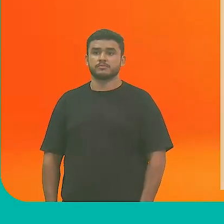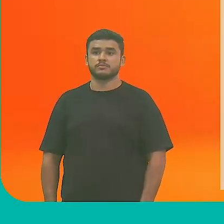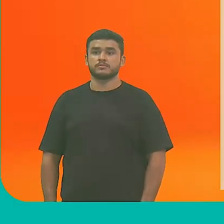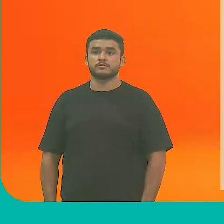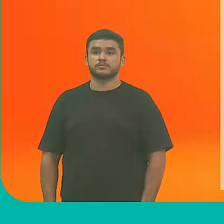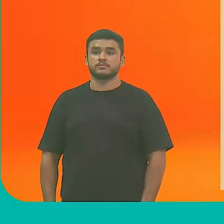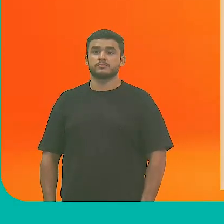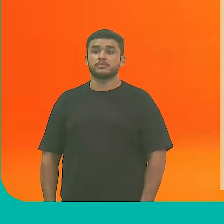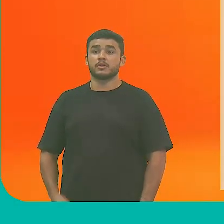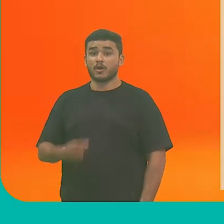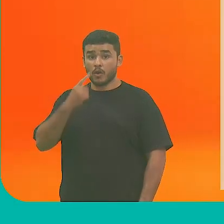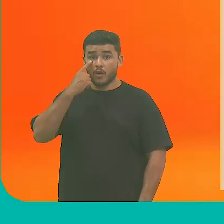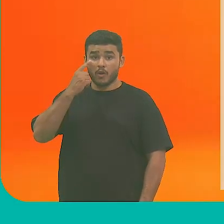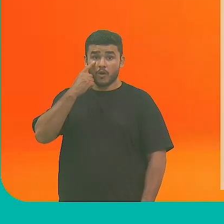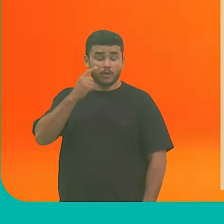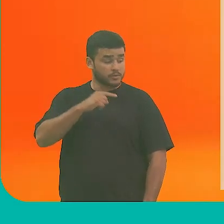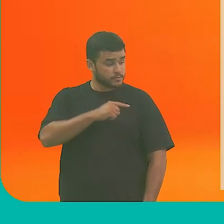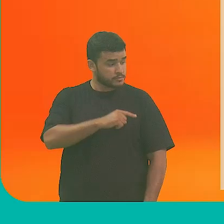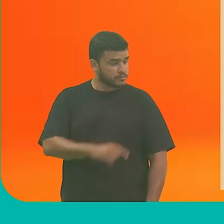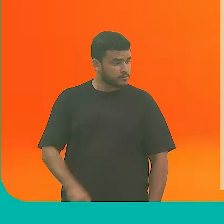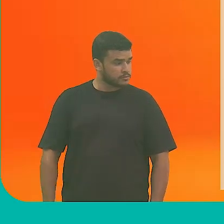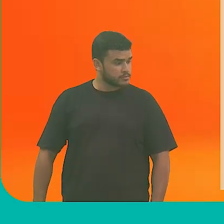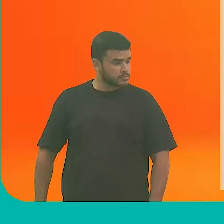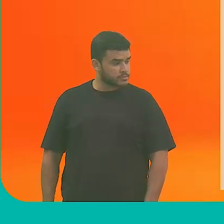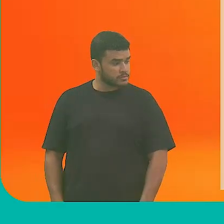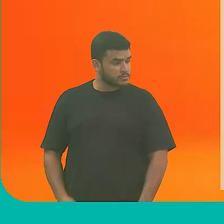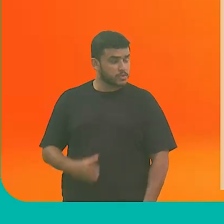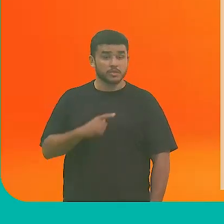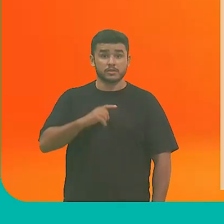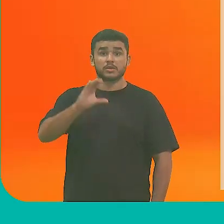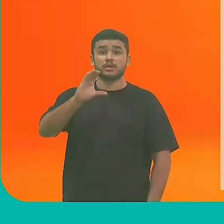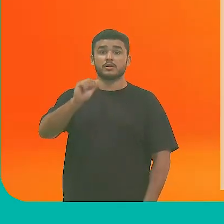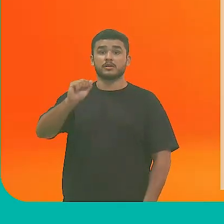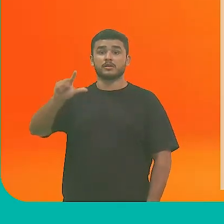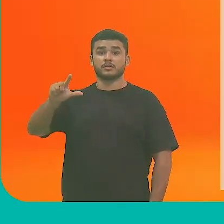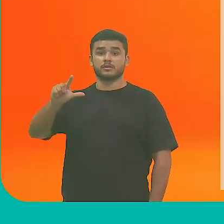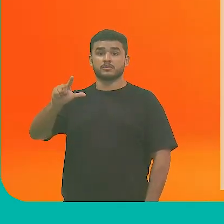Acumulado de